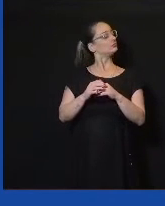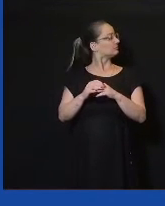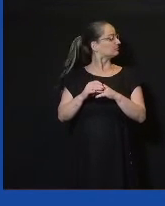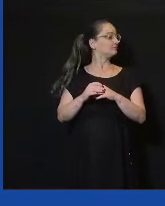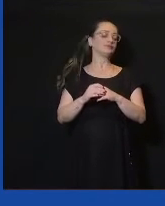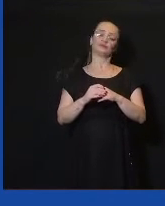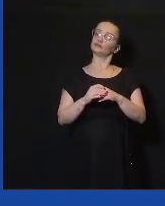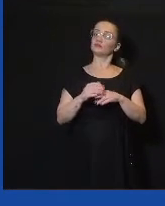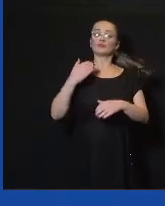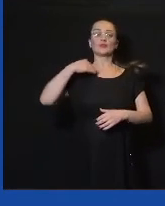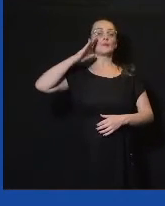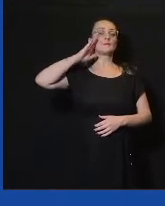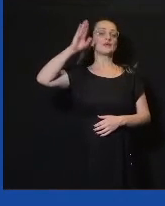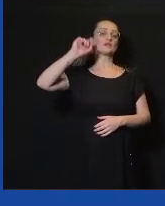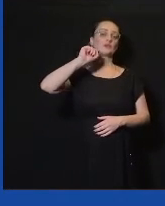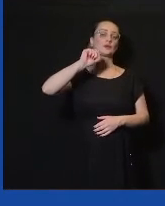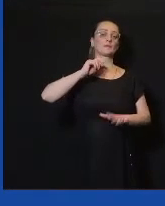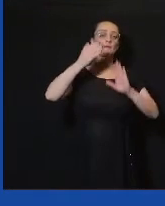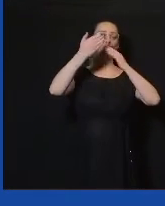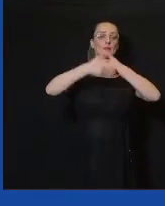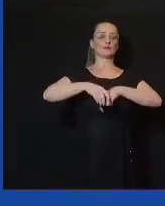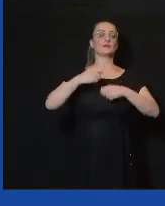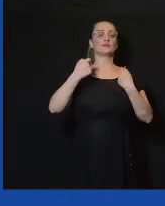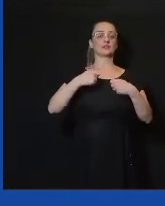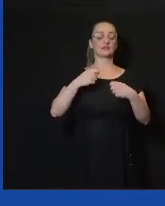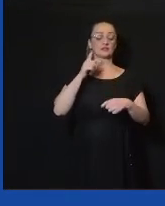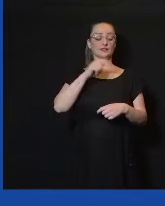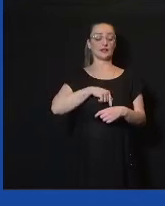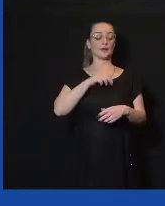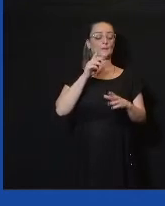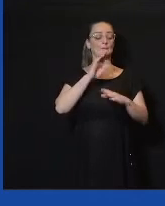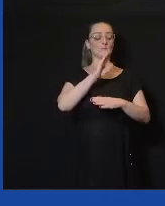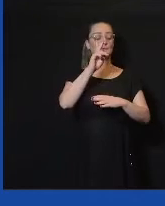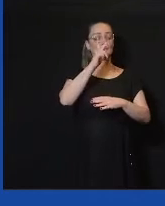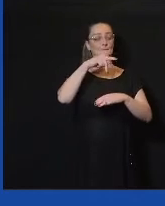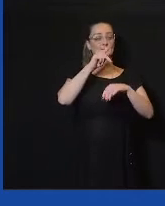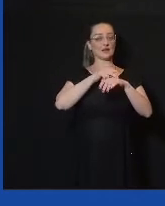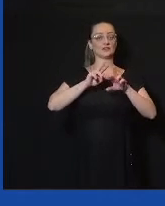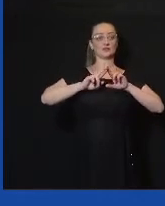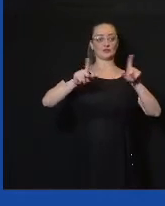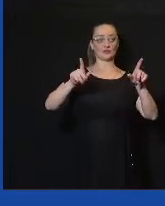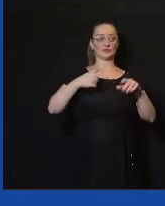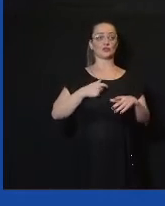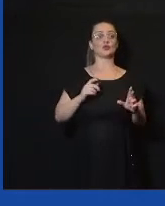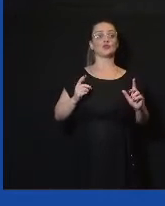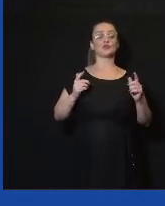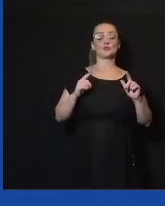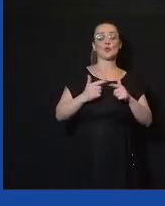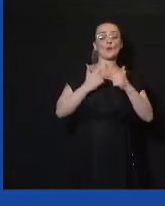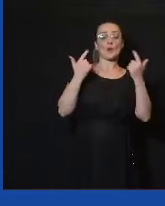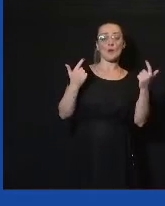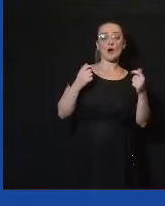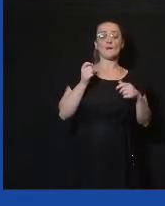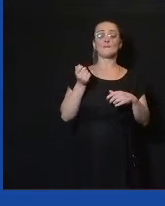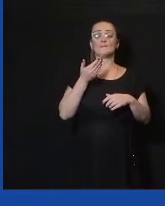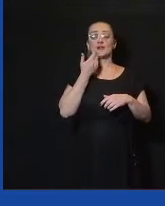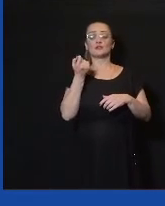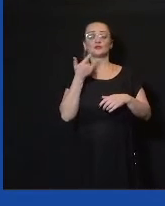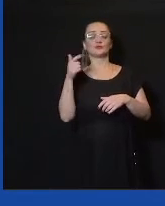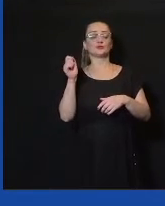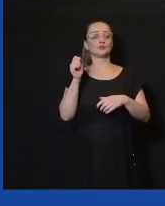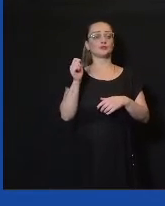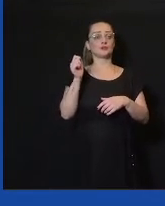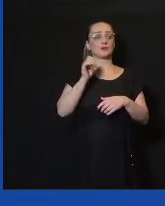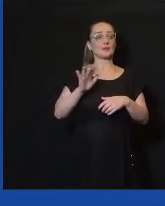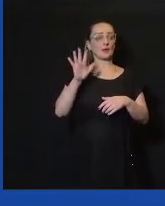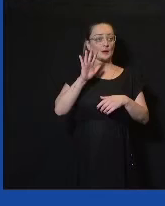preciso, principalmente, provar que o Brasil pode ser esse país diverso, que a gente comemora tanto a Europa, não sei aonde, que é isso, que é aquilo, provou que no Brasil dá e não